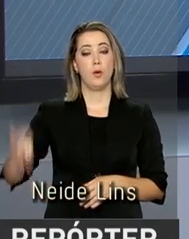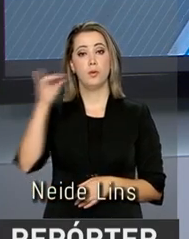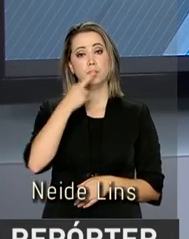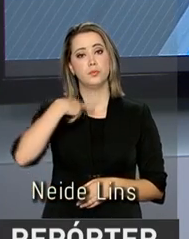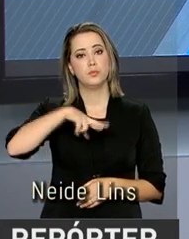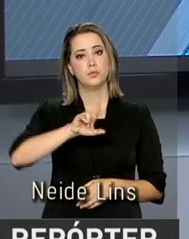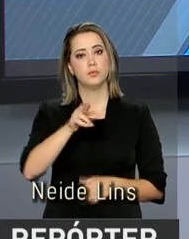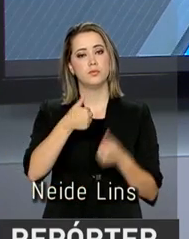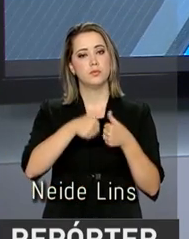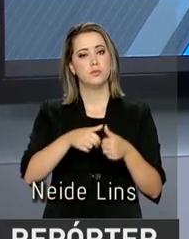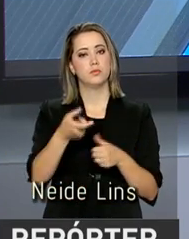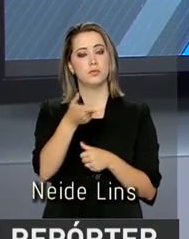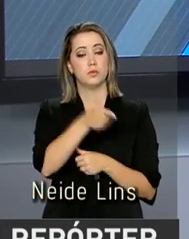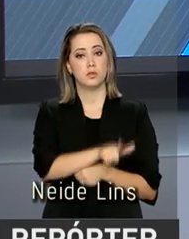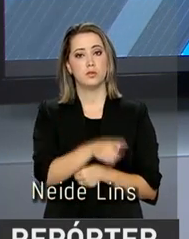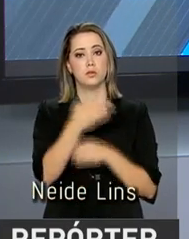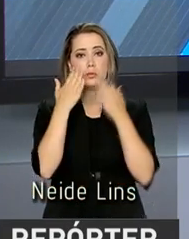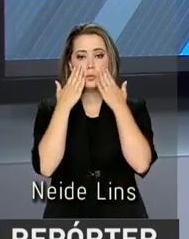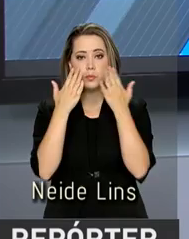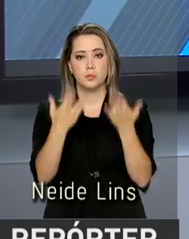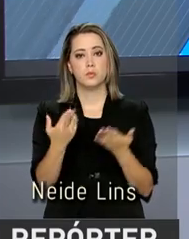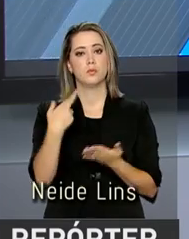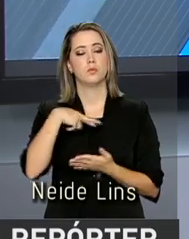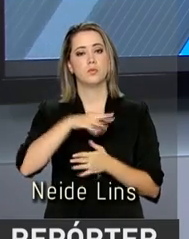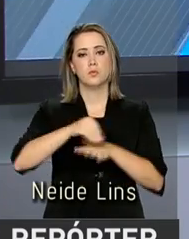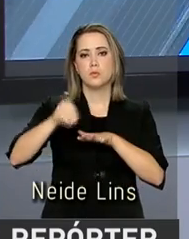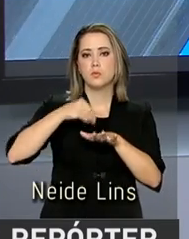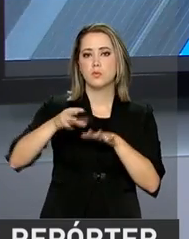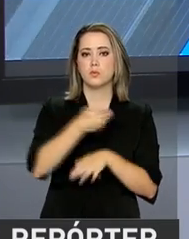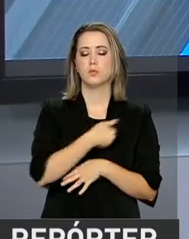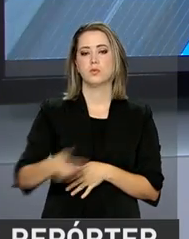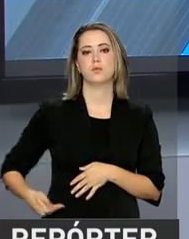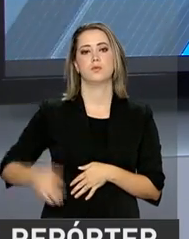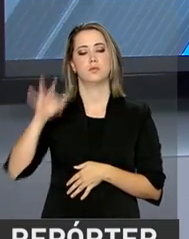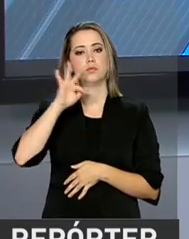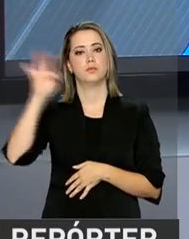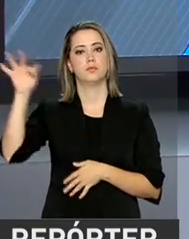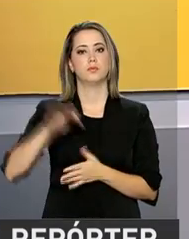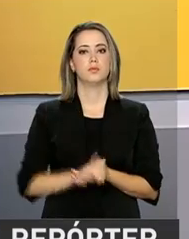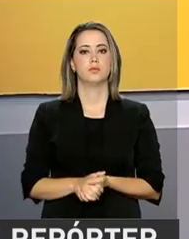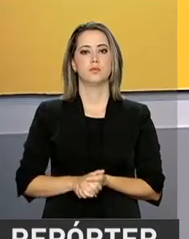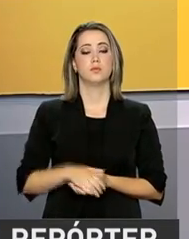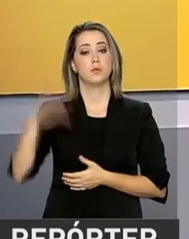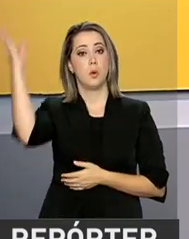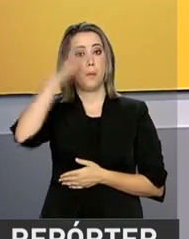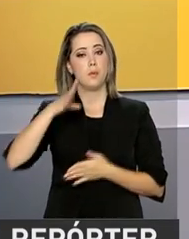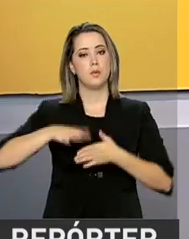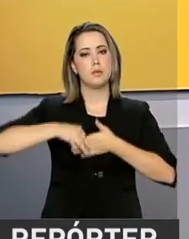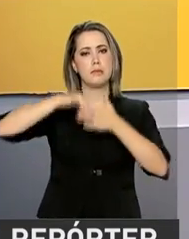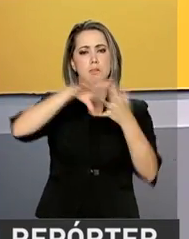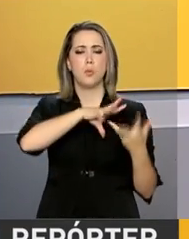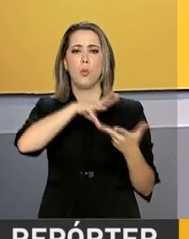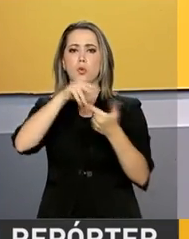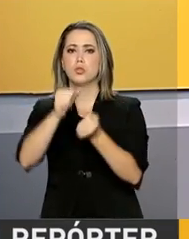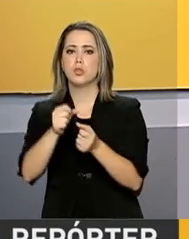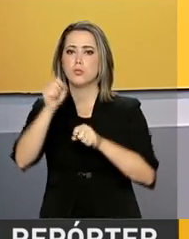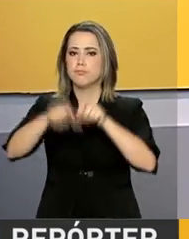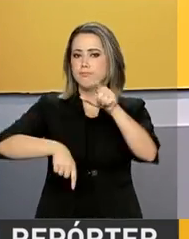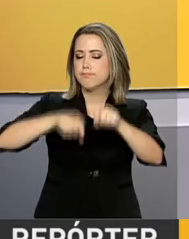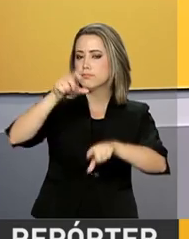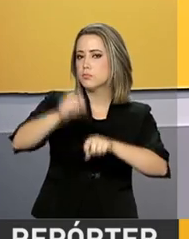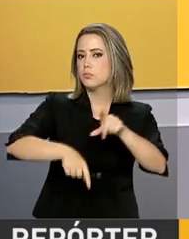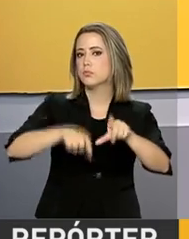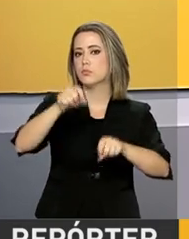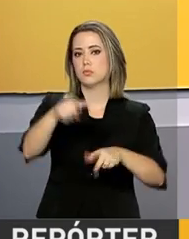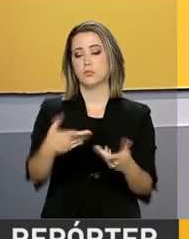Olá, o repórter NBR está de volta trazendo para você as notícias do governo federal. O Brasil é um dos líderes mundiais